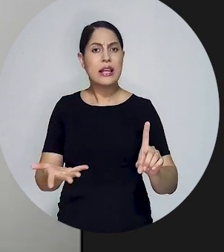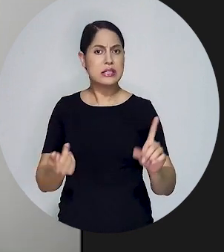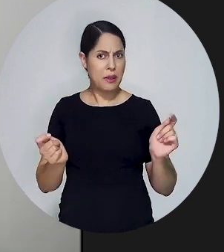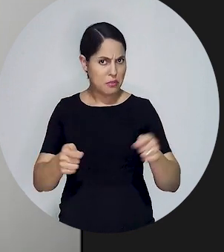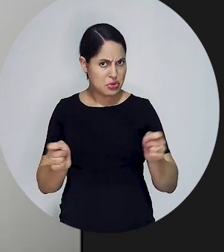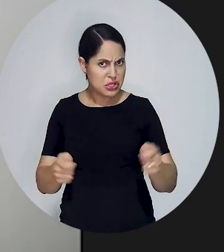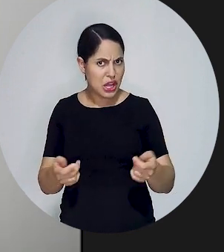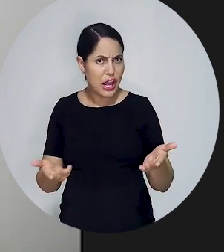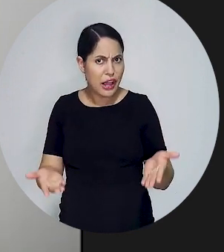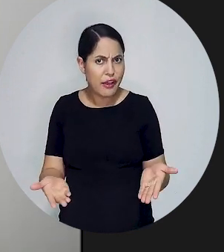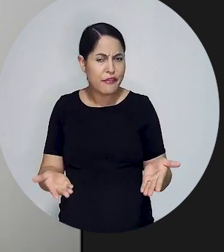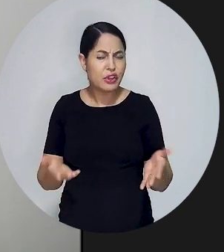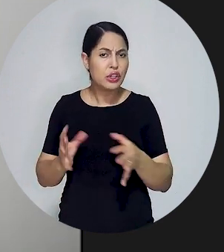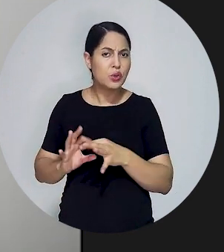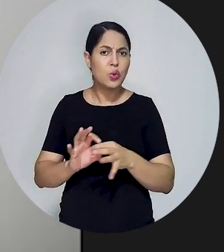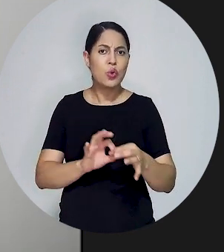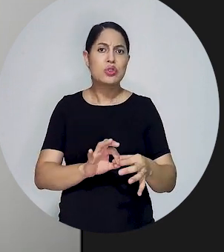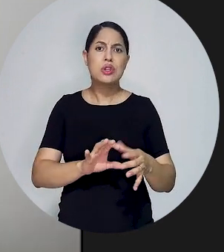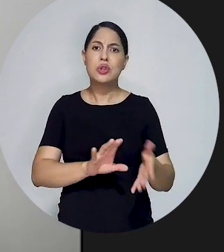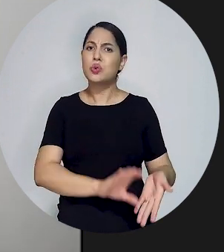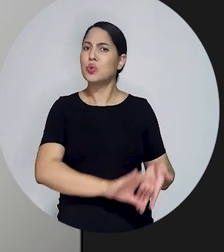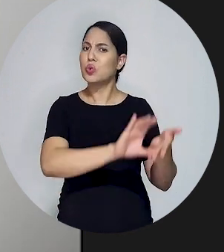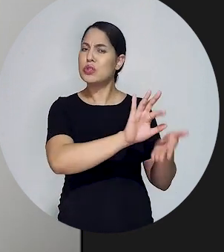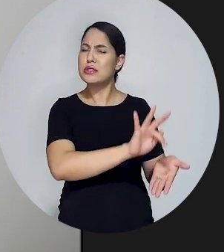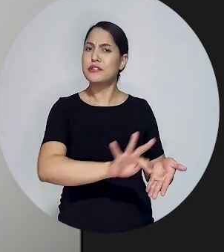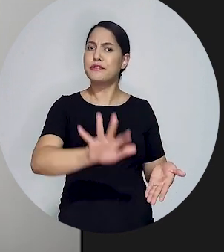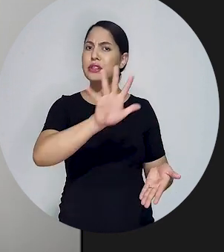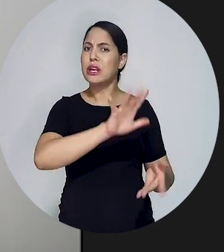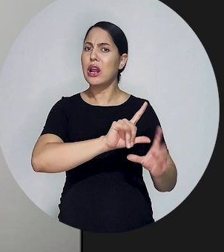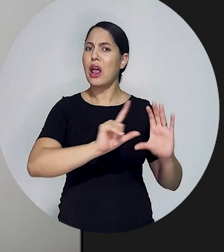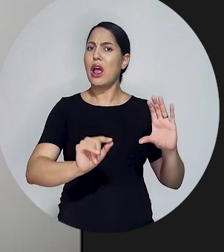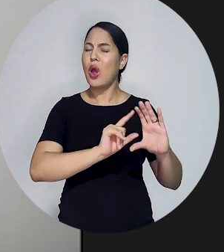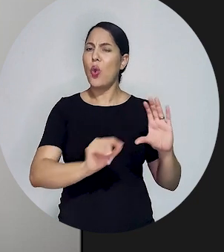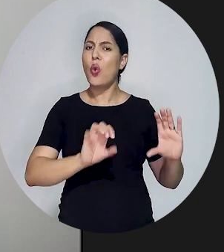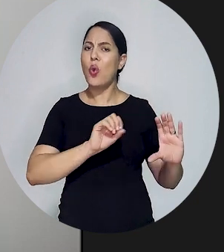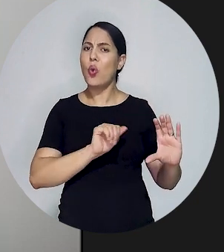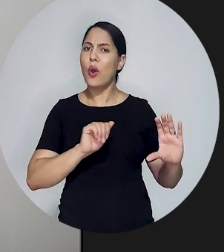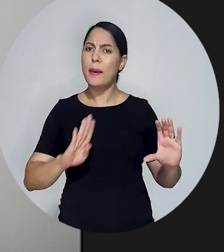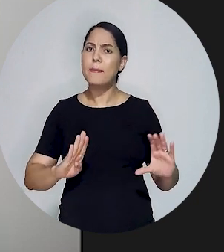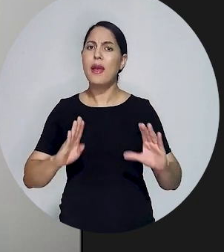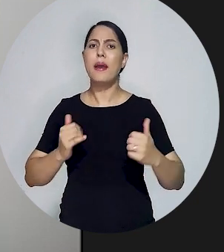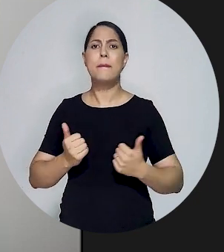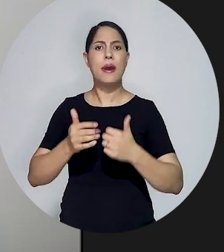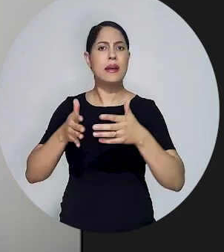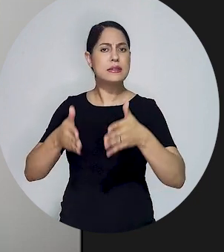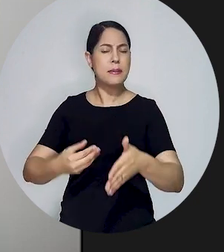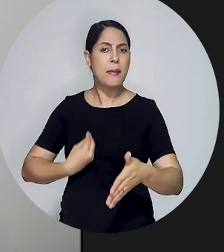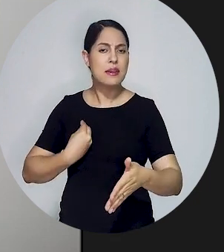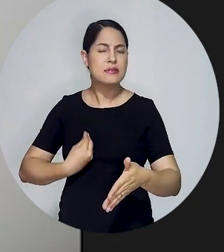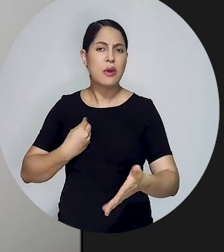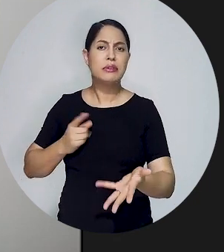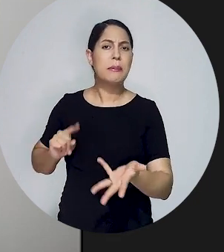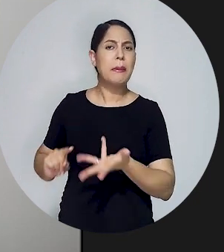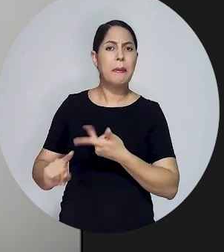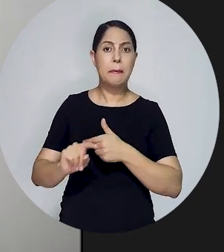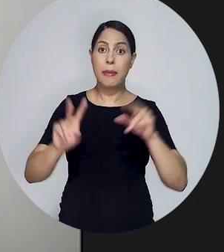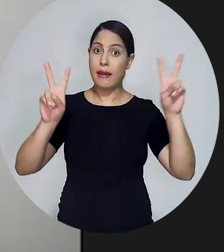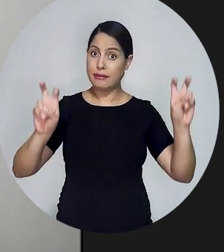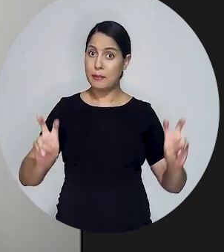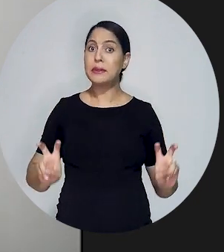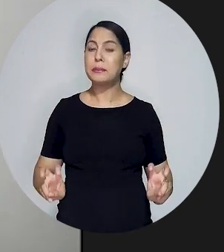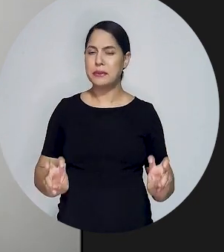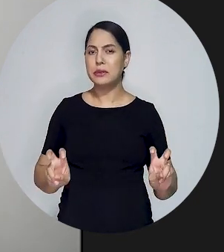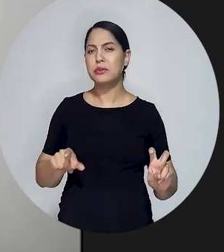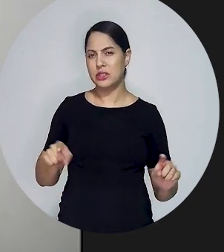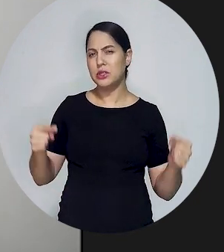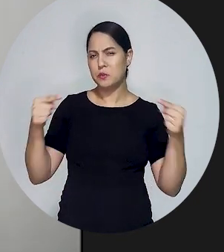sejam de interesse da comunidade LGBTI+, para analisar se é possível requerer ao Conselho Federal o ingresso da OAB como